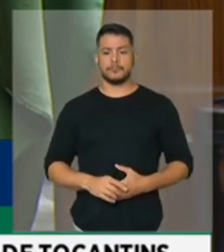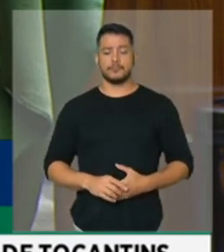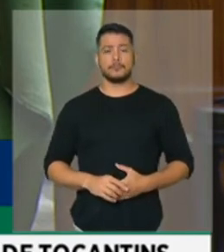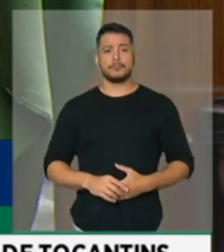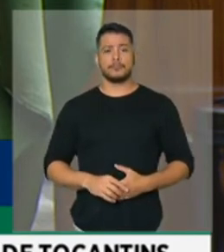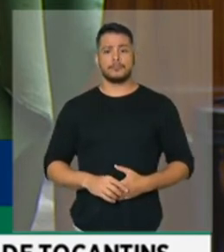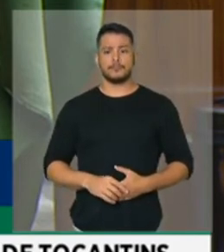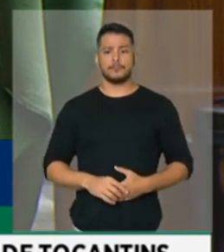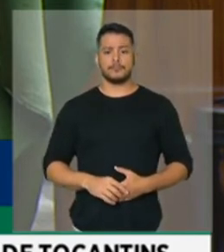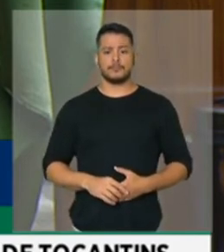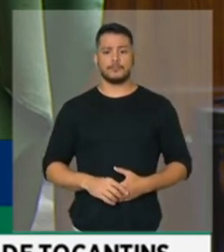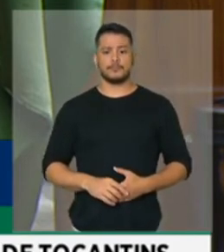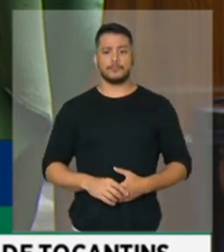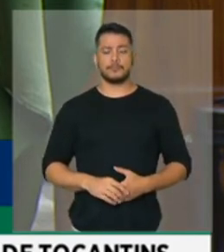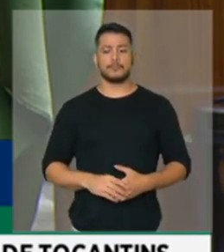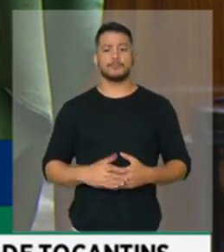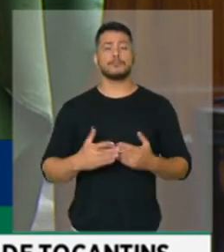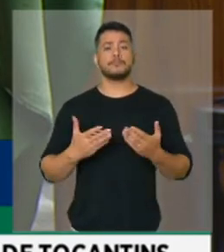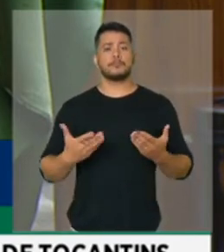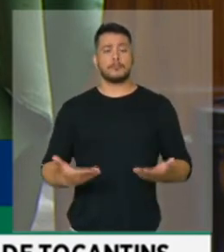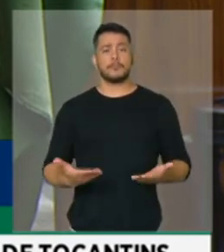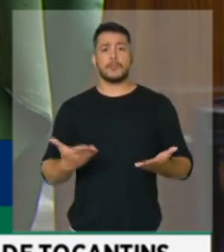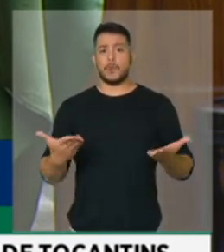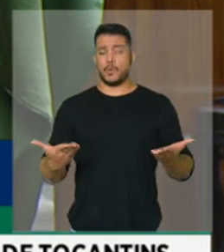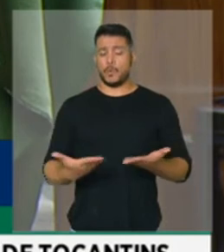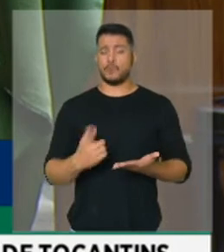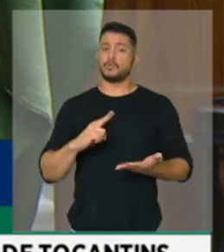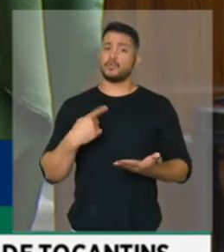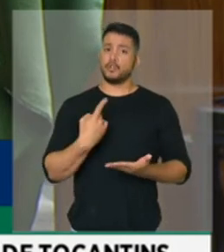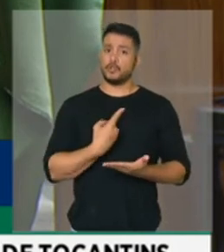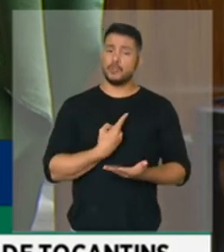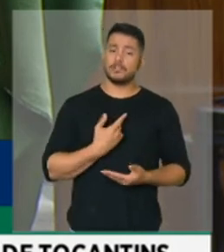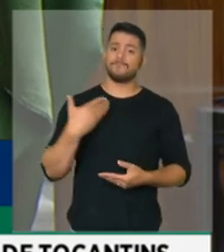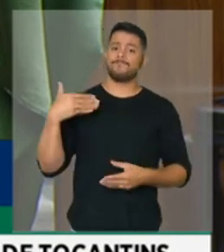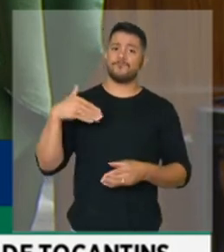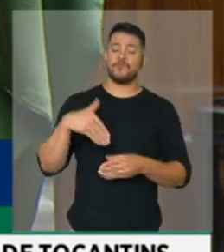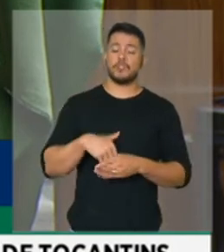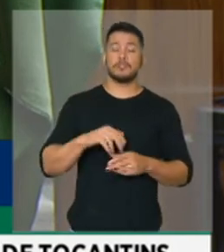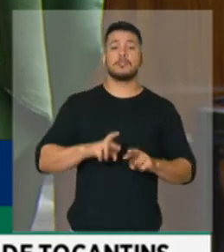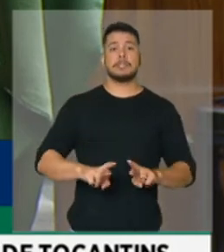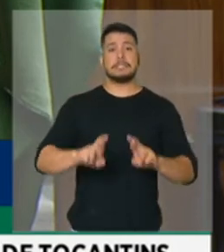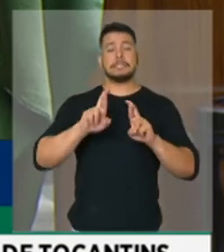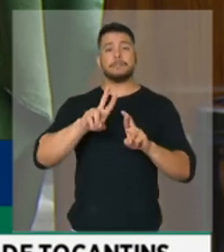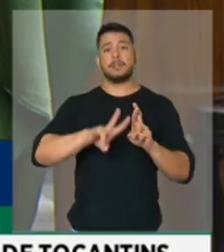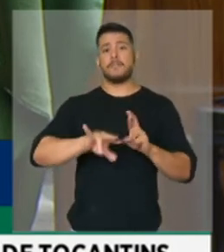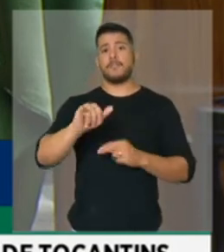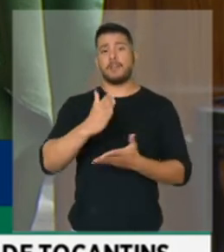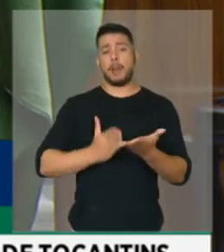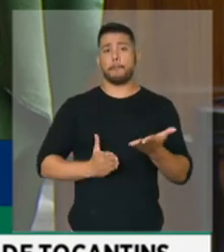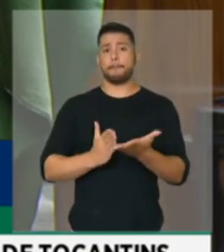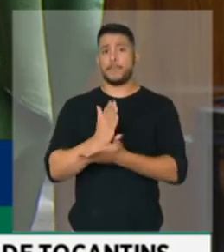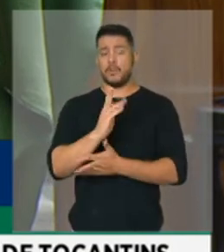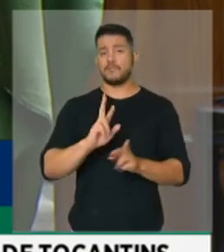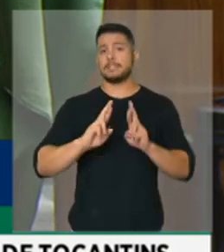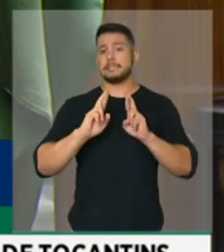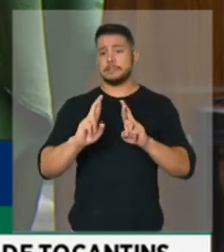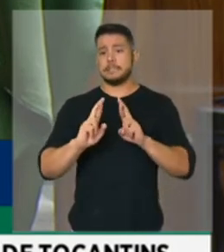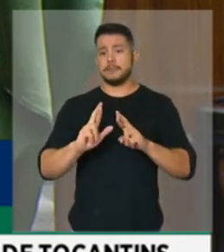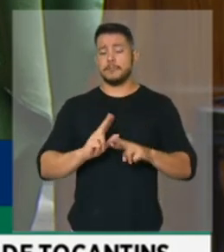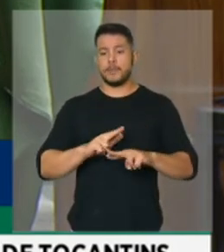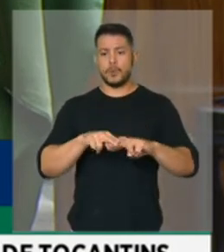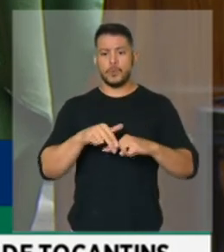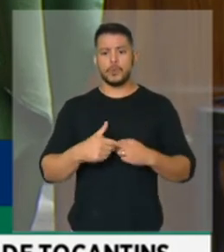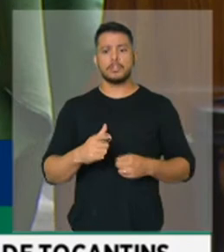parte do Partido Liberal. E hoje estamos aqui votando e com fé em Deus aprovando em primeiro e segundo turno, tendo em vista que temos aí